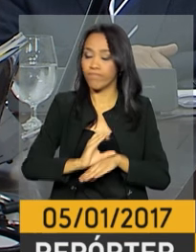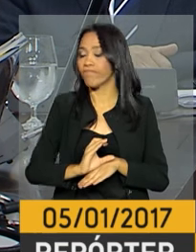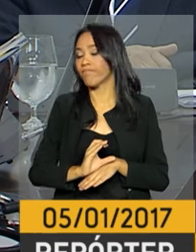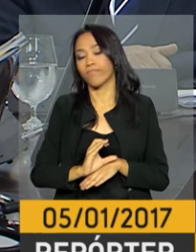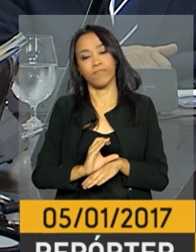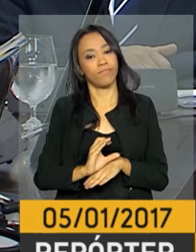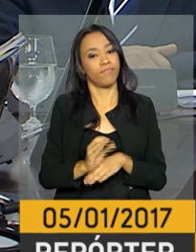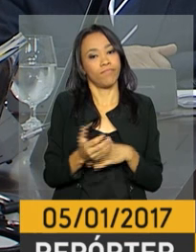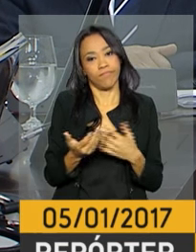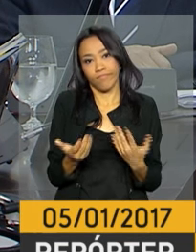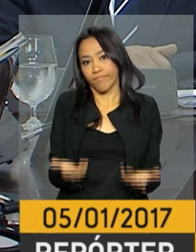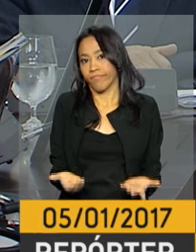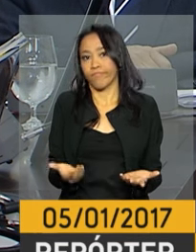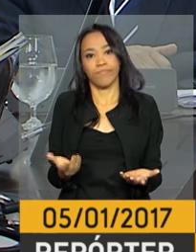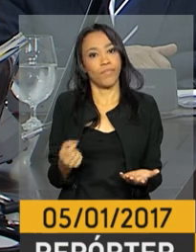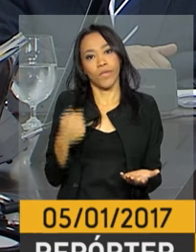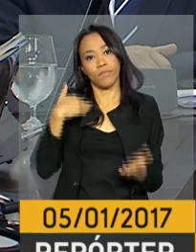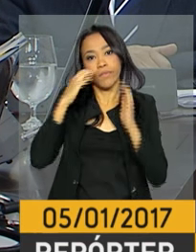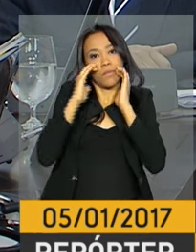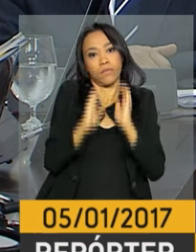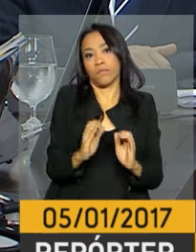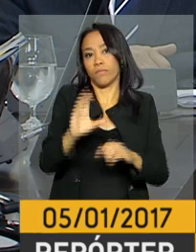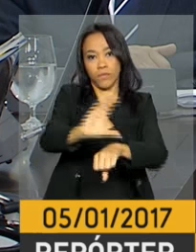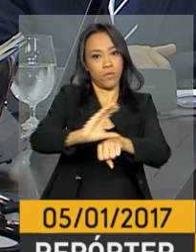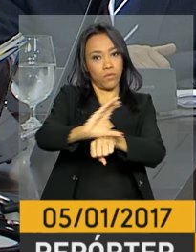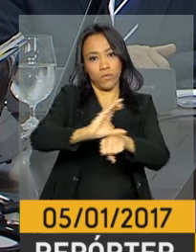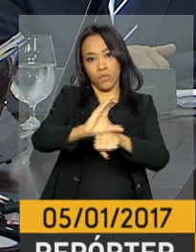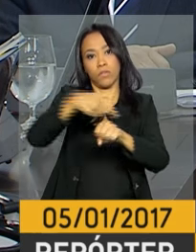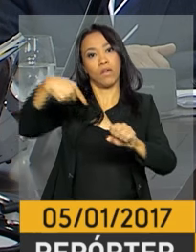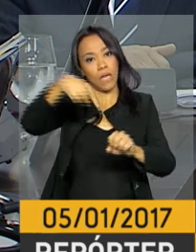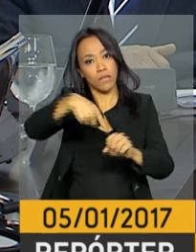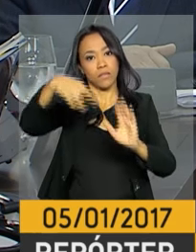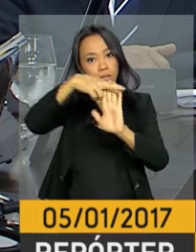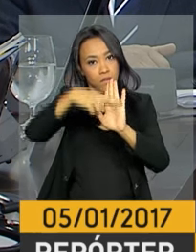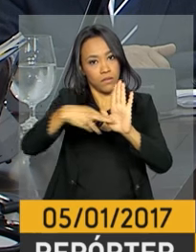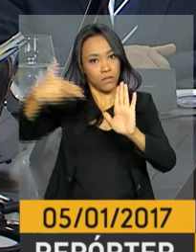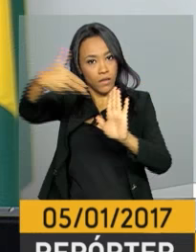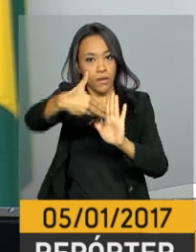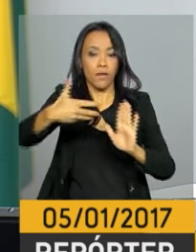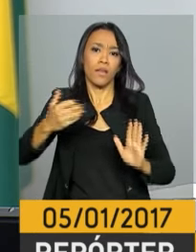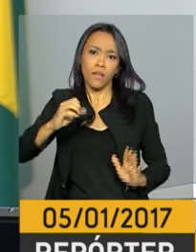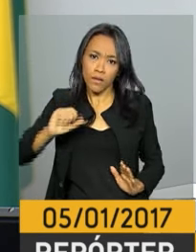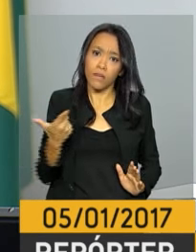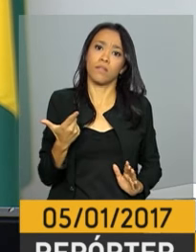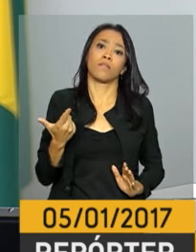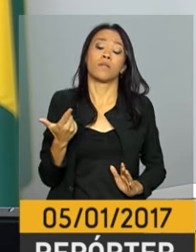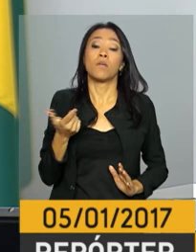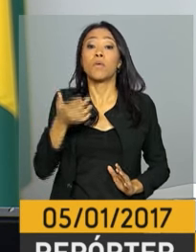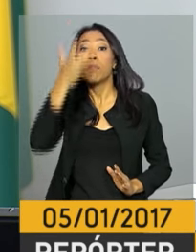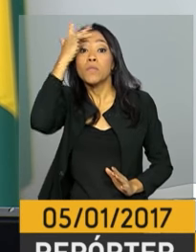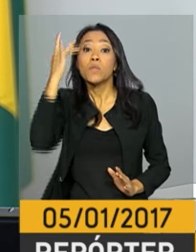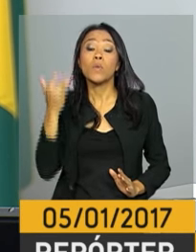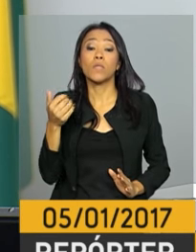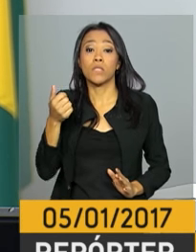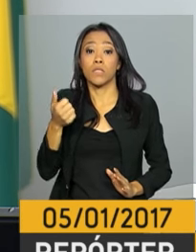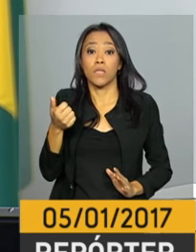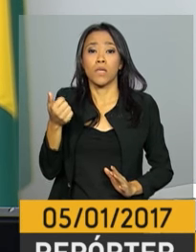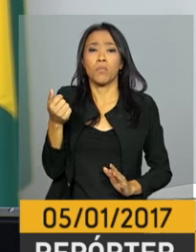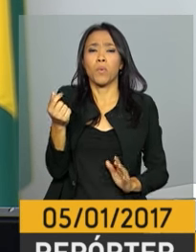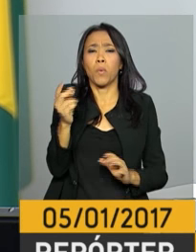inconstitucionalidade em face do não cumprimento deste prefeito e ele é muito lógico porque ele faz com que pessoas podem ser presos